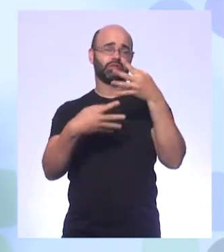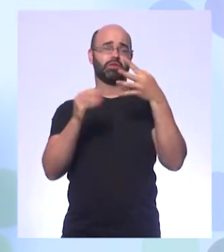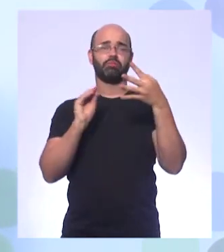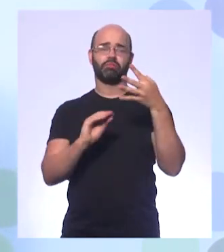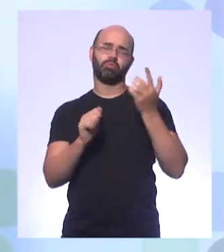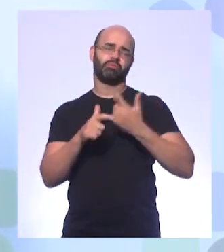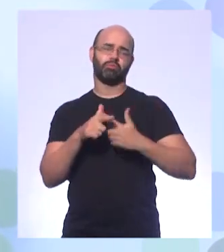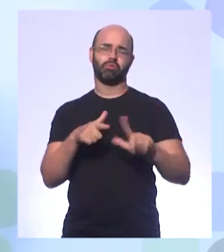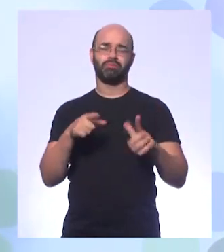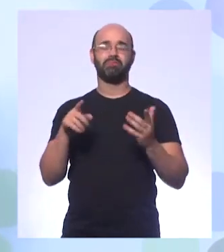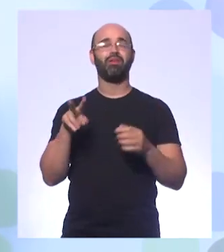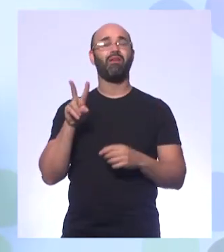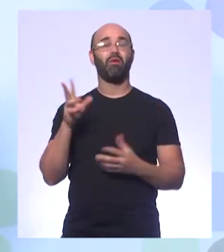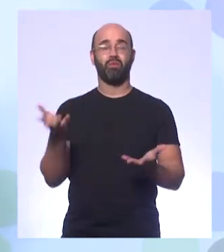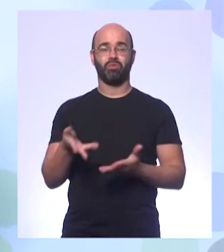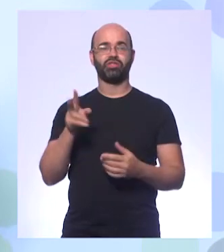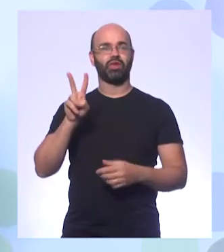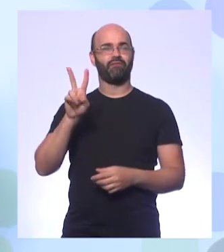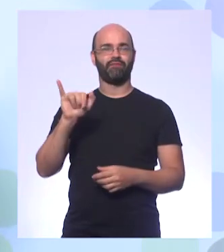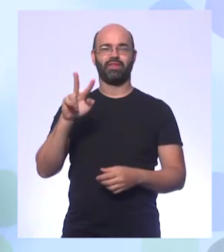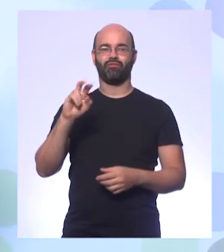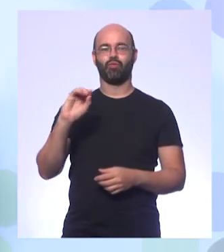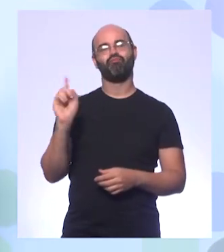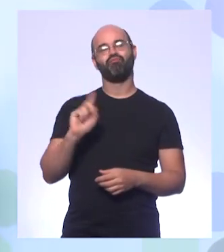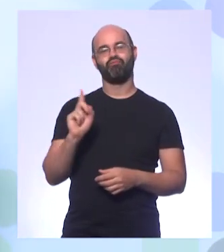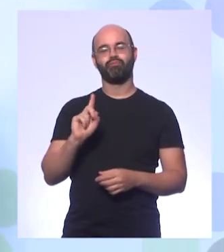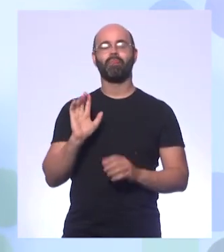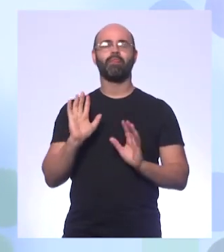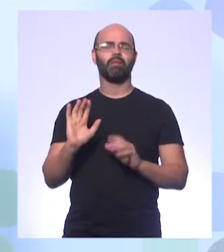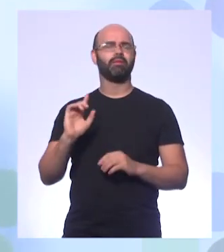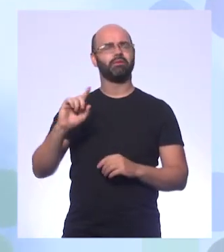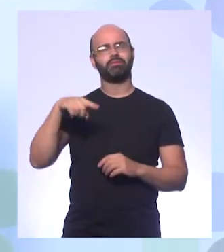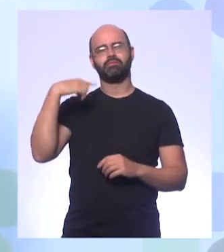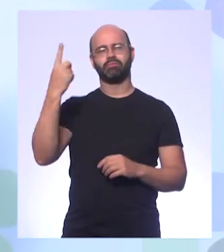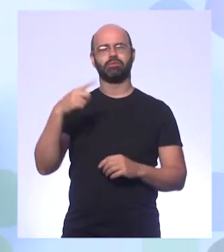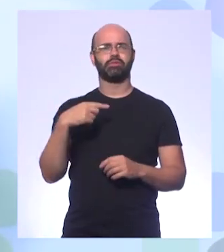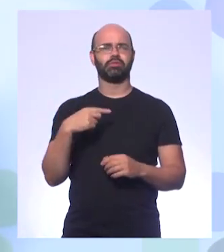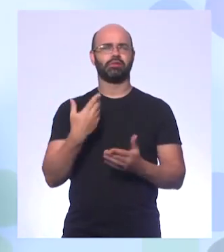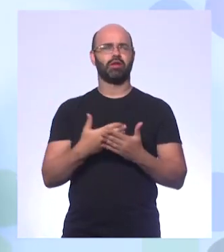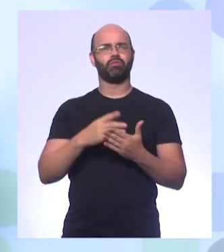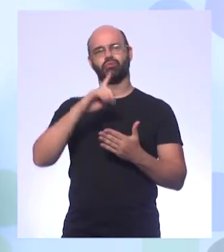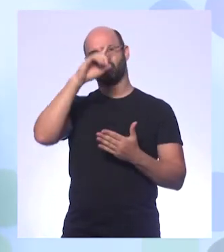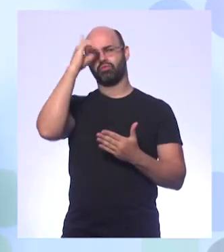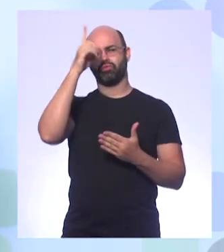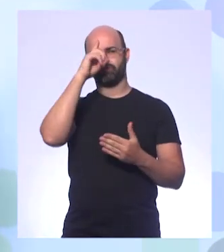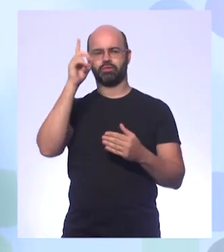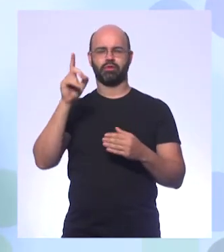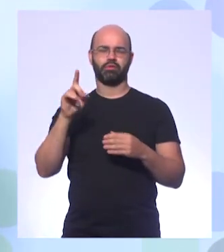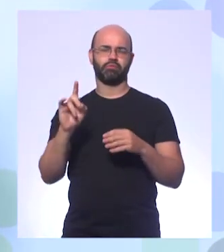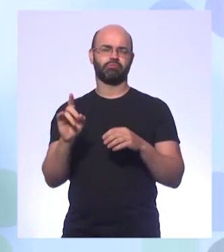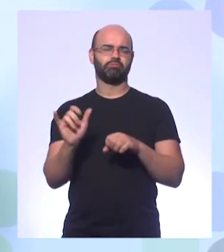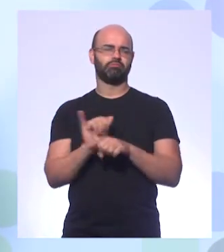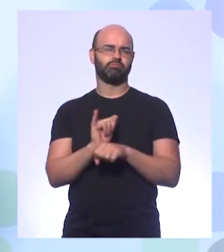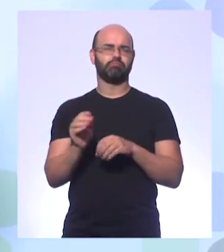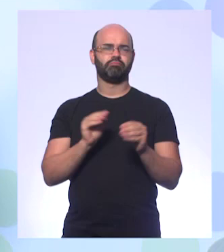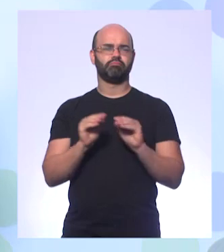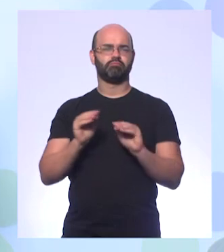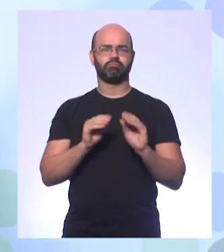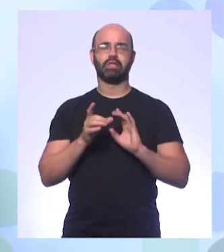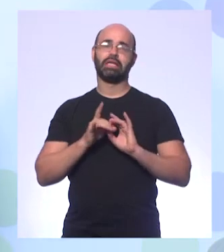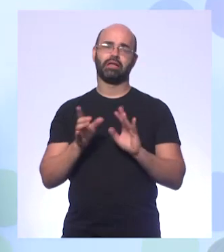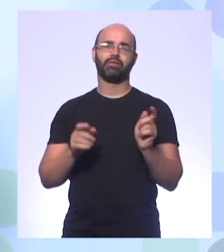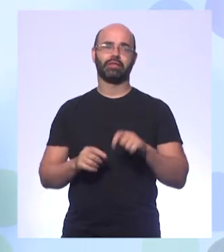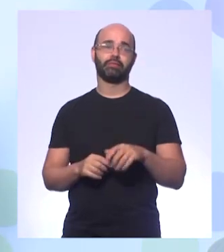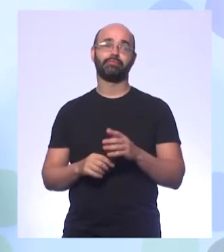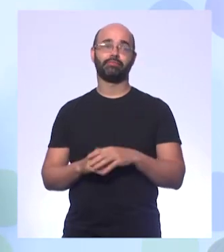vivo desta vez, mas depois a gente pode montar aí uma aula de dúvidas, não sei, tá bom? E não esqueça de identificar a